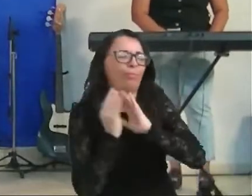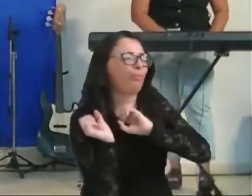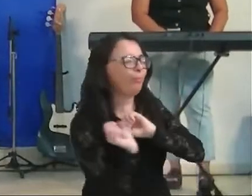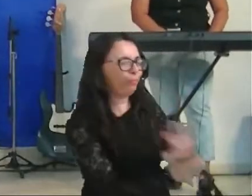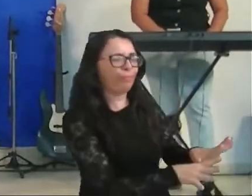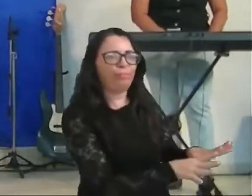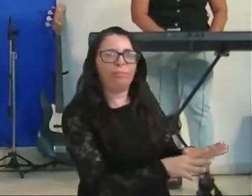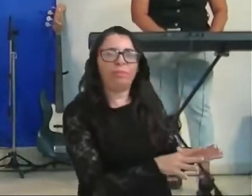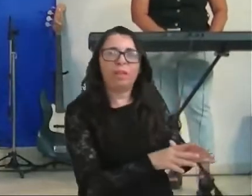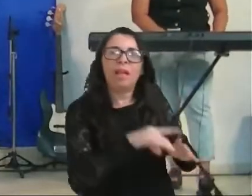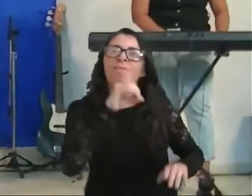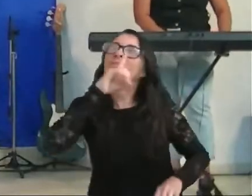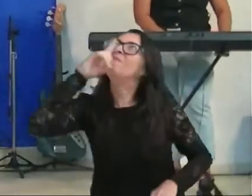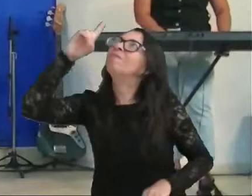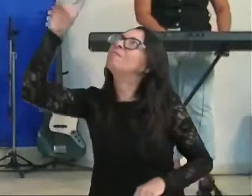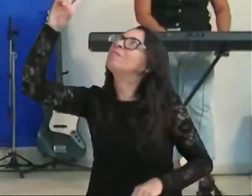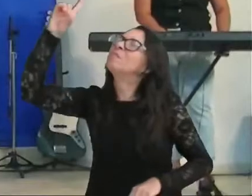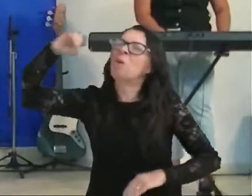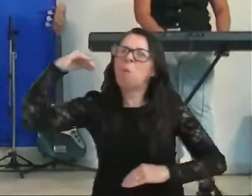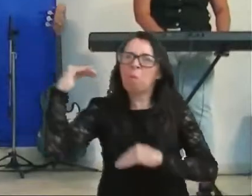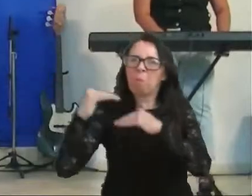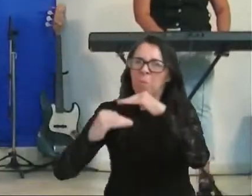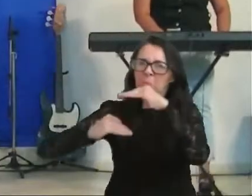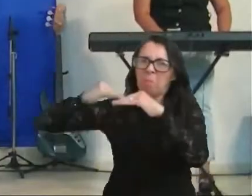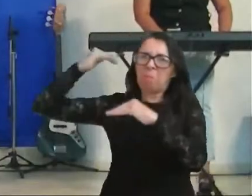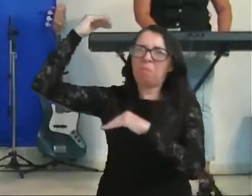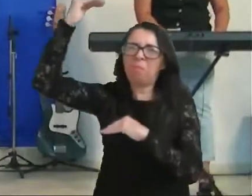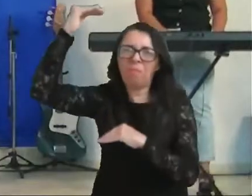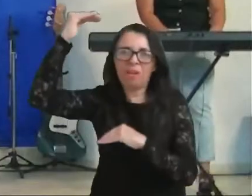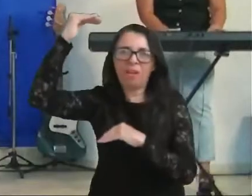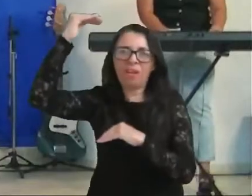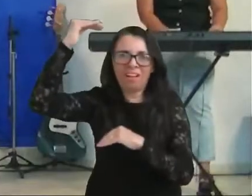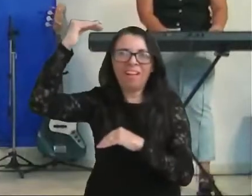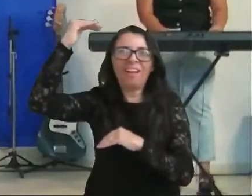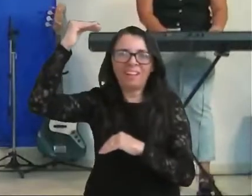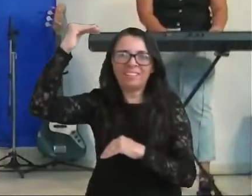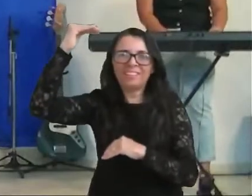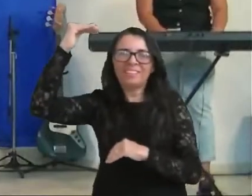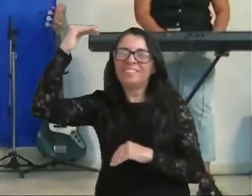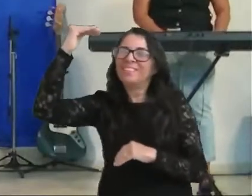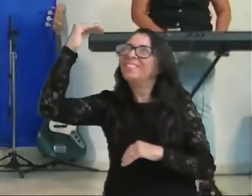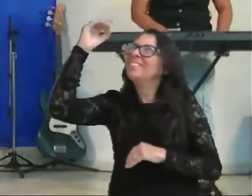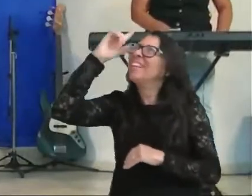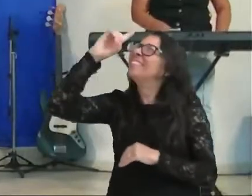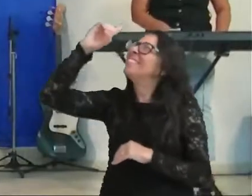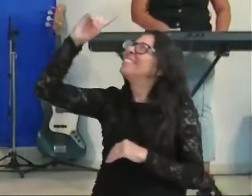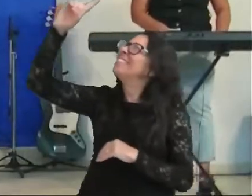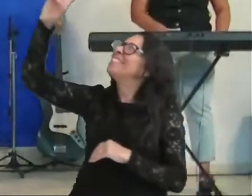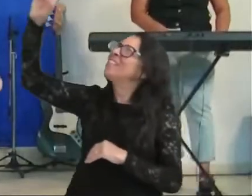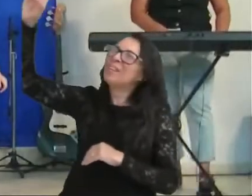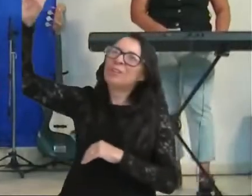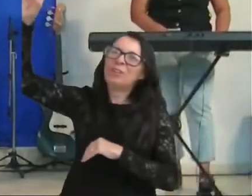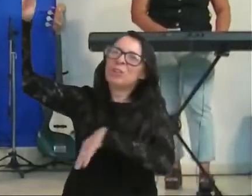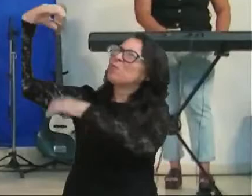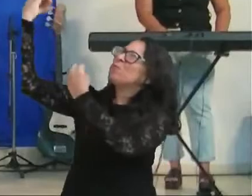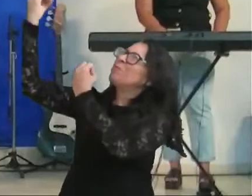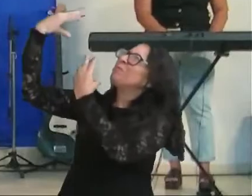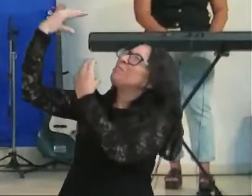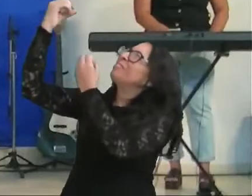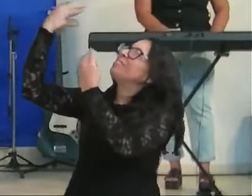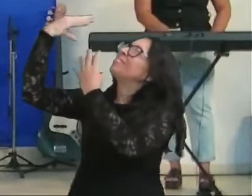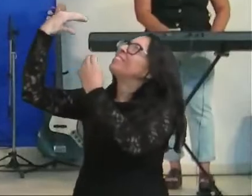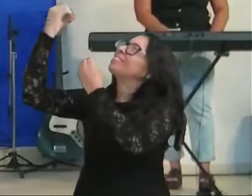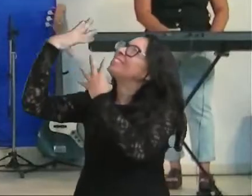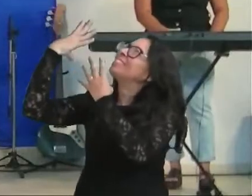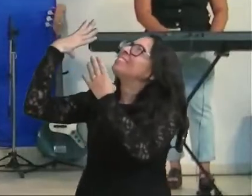Se diante de mim não se abrir o mar, Deus